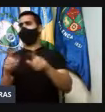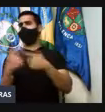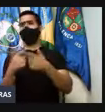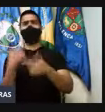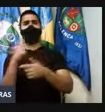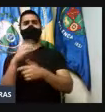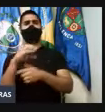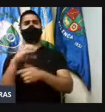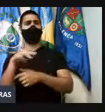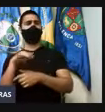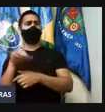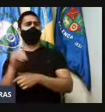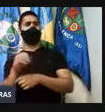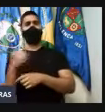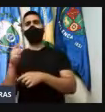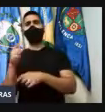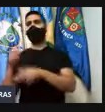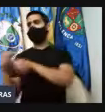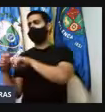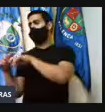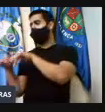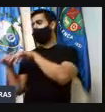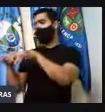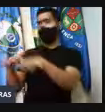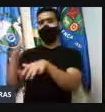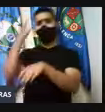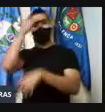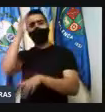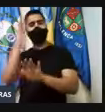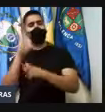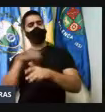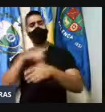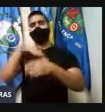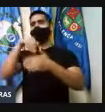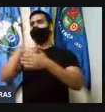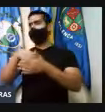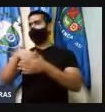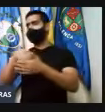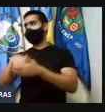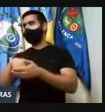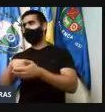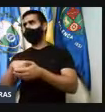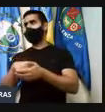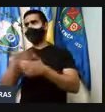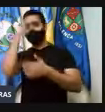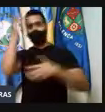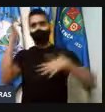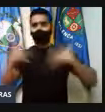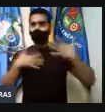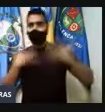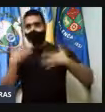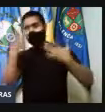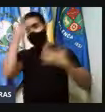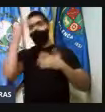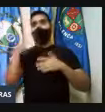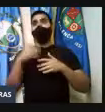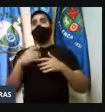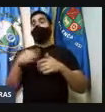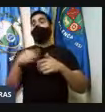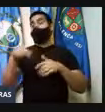teve passeata, mas mesmo assim o processo eleitoral ele é acalorado, ele é apaixonado em